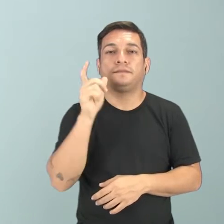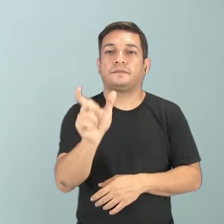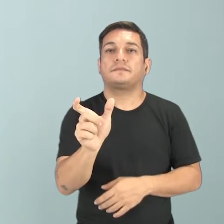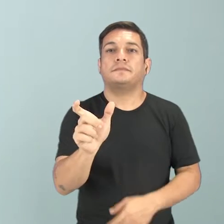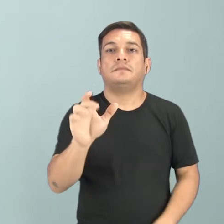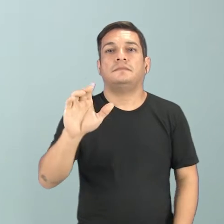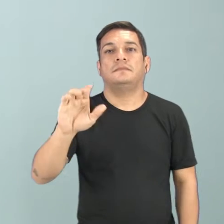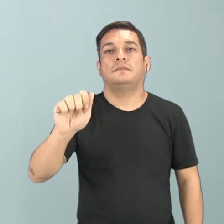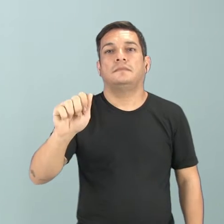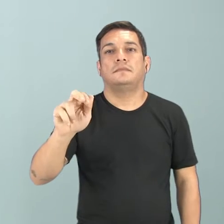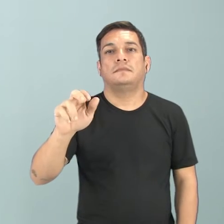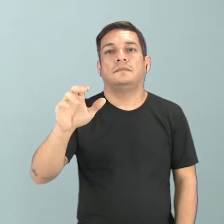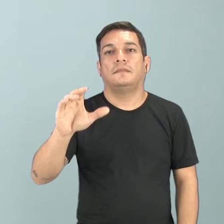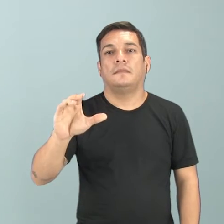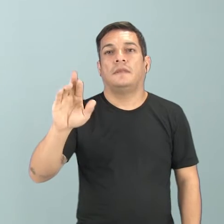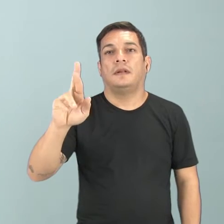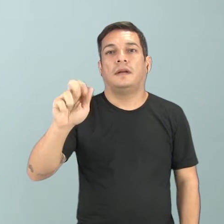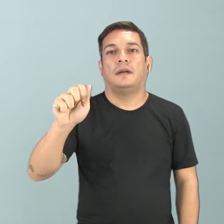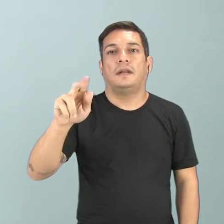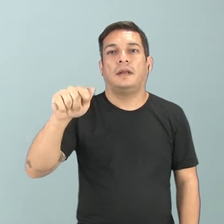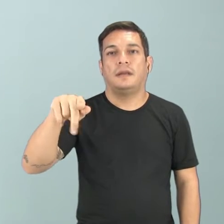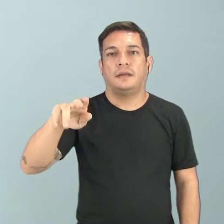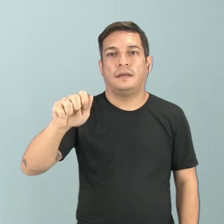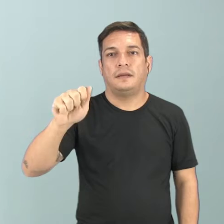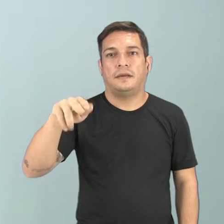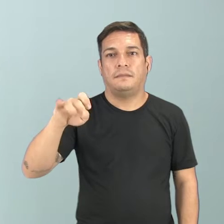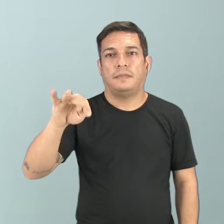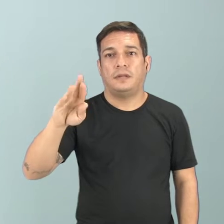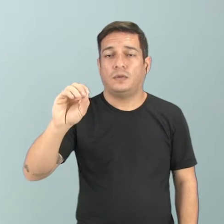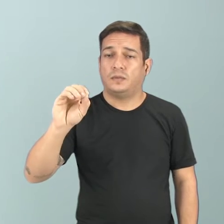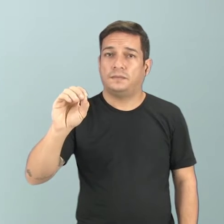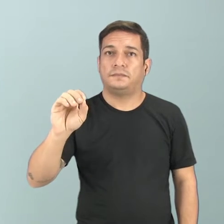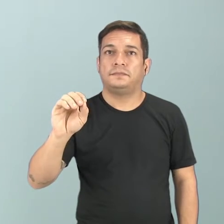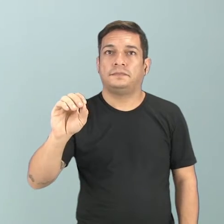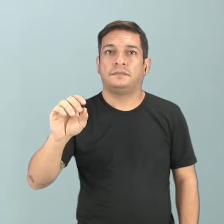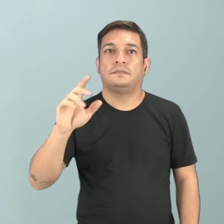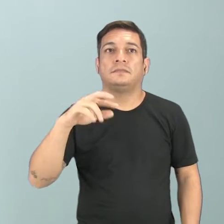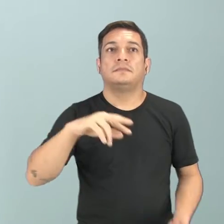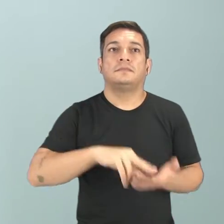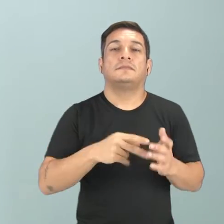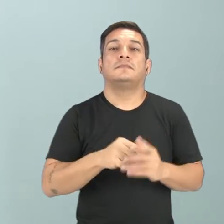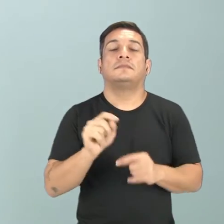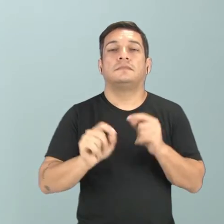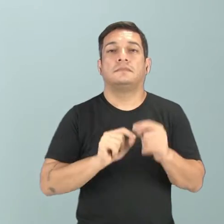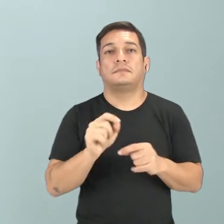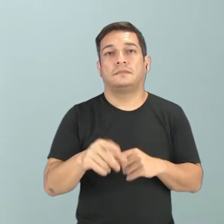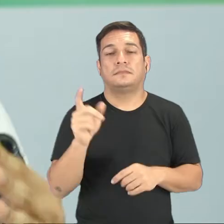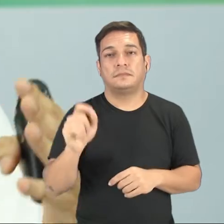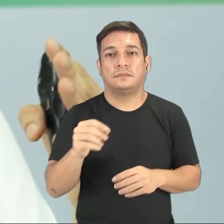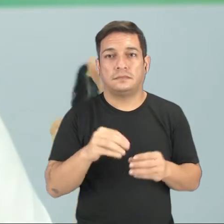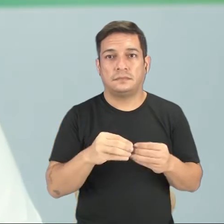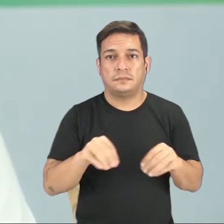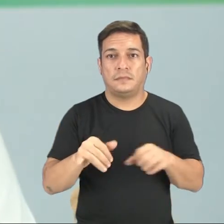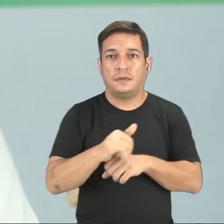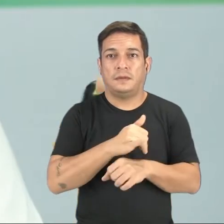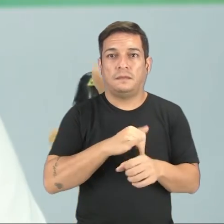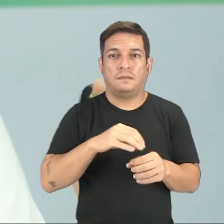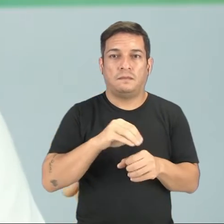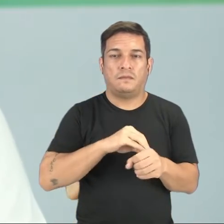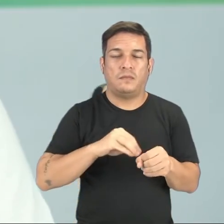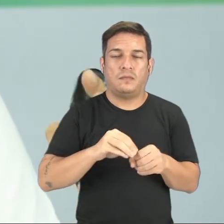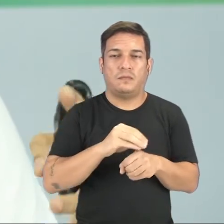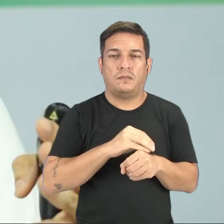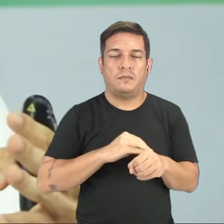palavra craqueamento. No que consiste o craqueamento? Craqueamento consiste a quebra de moléculas maiores